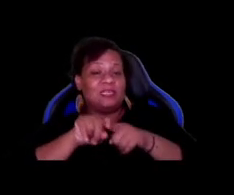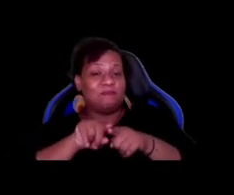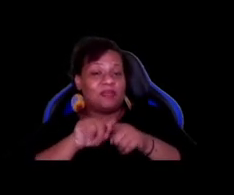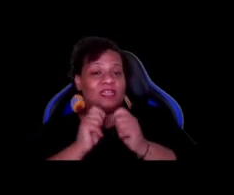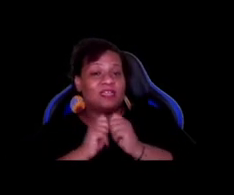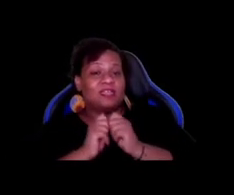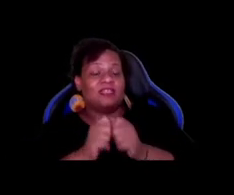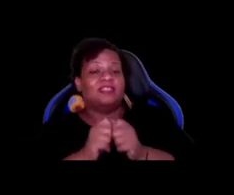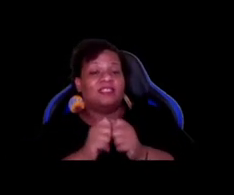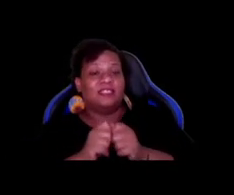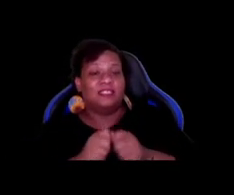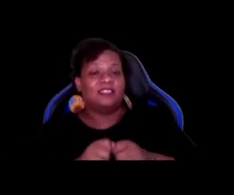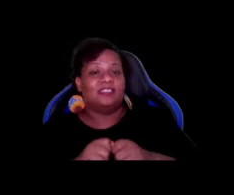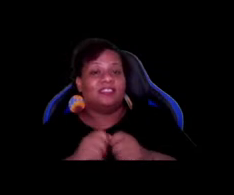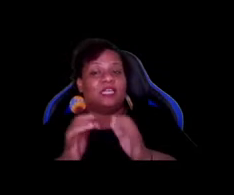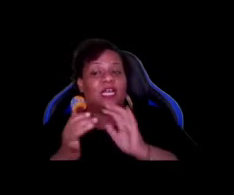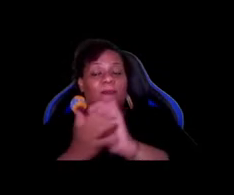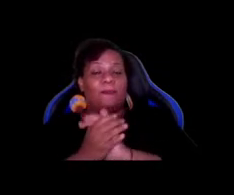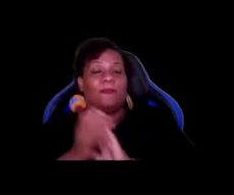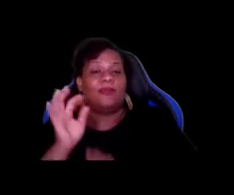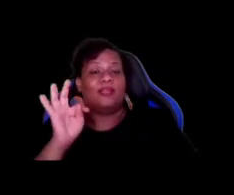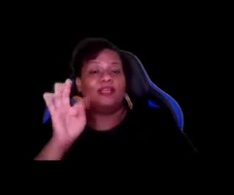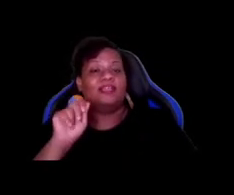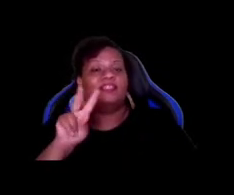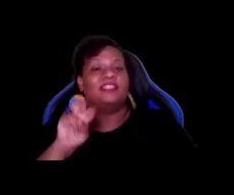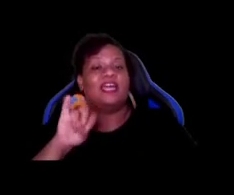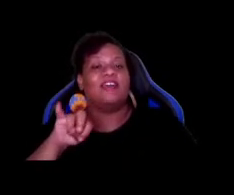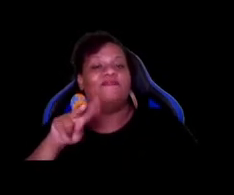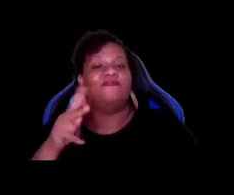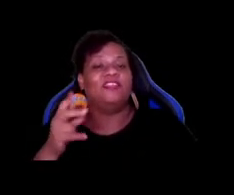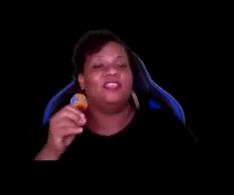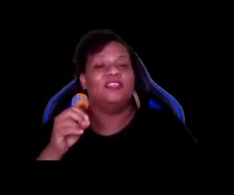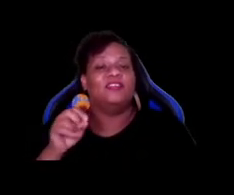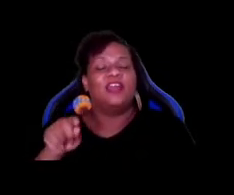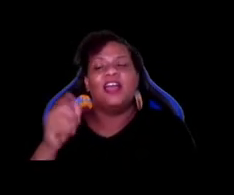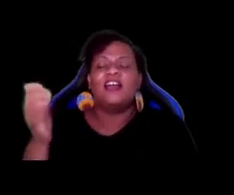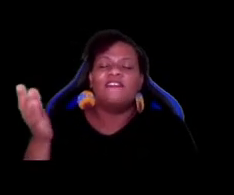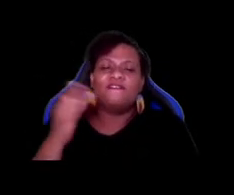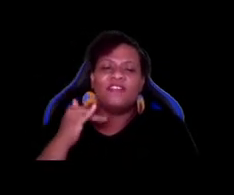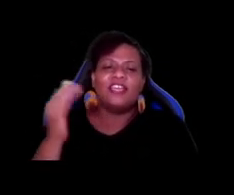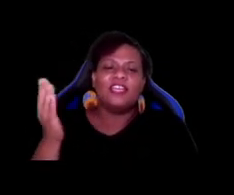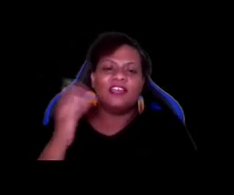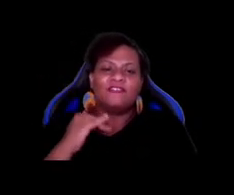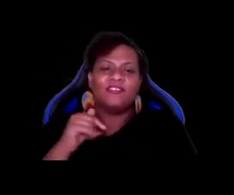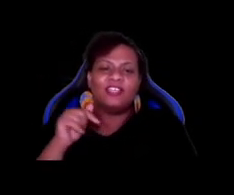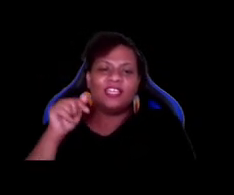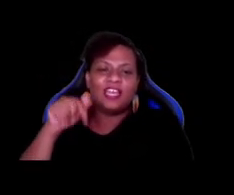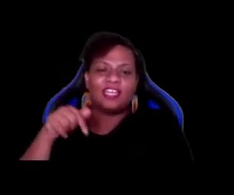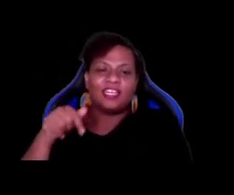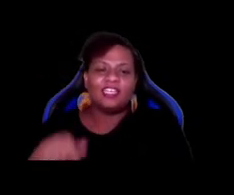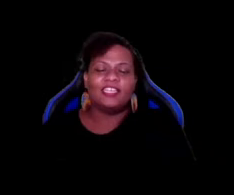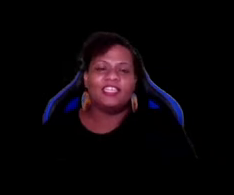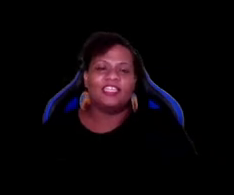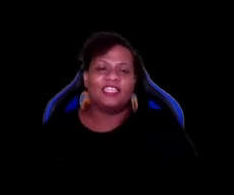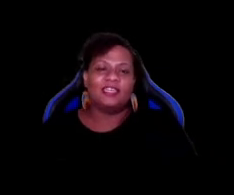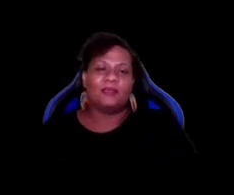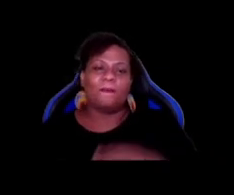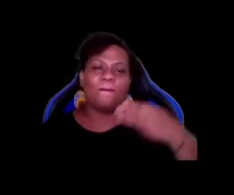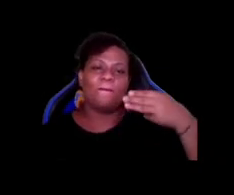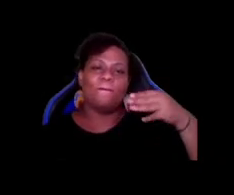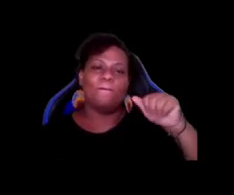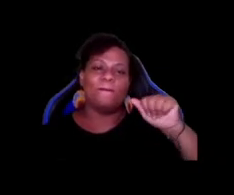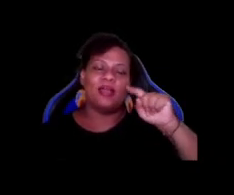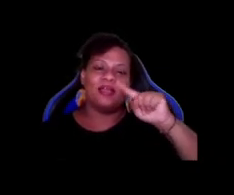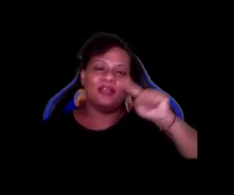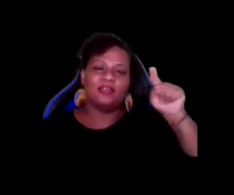mulher do Tavim. Aí eu disse, então vem cá no estúdio do Mazola. Aí